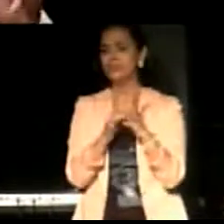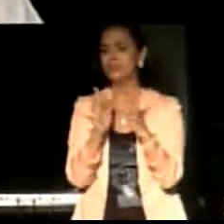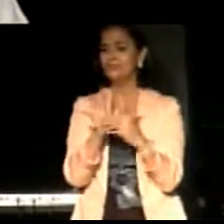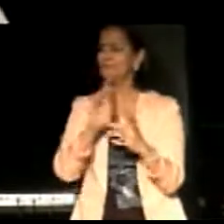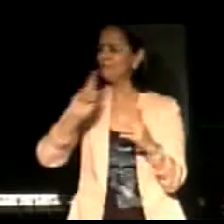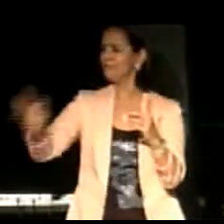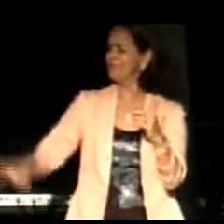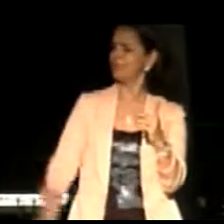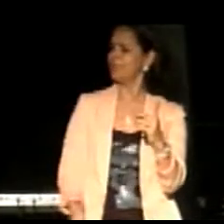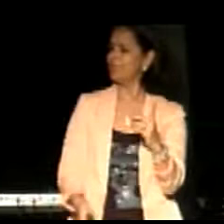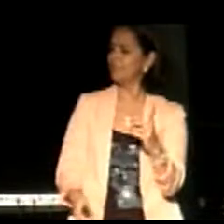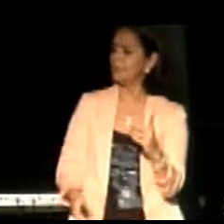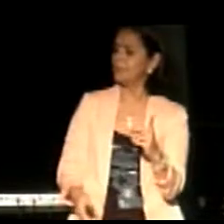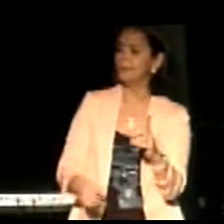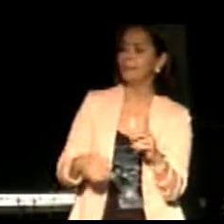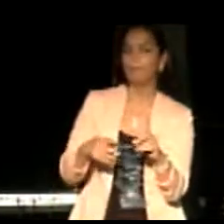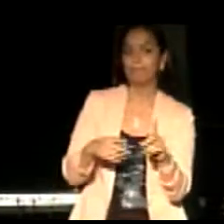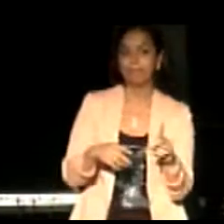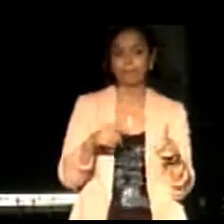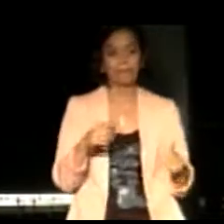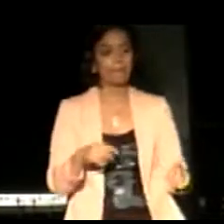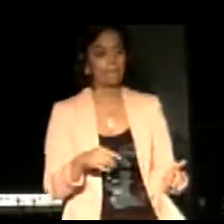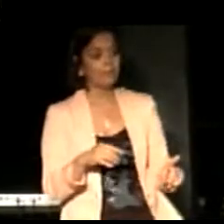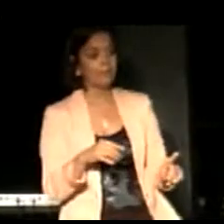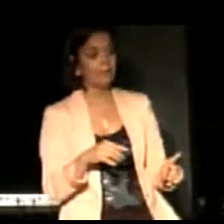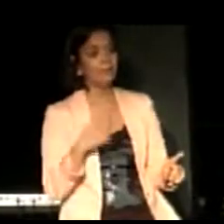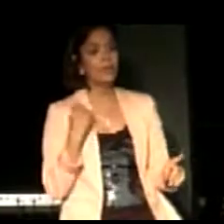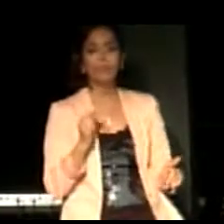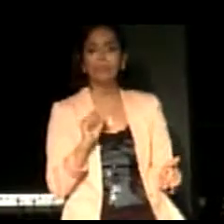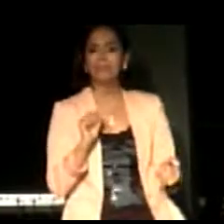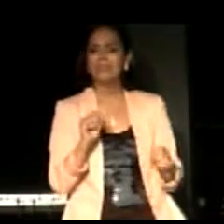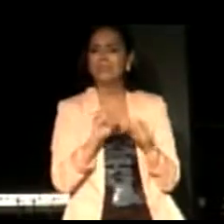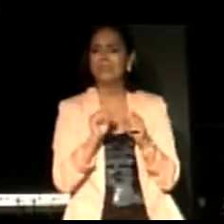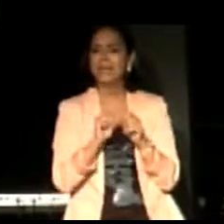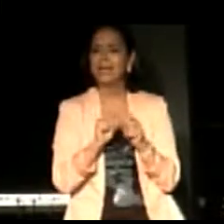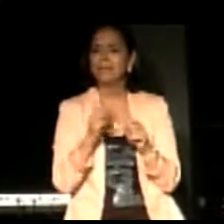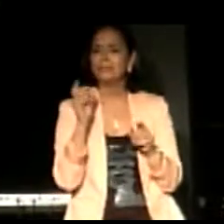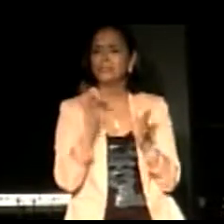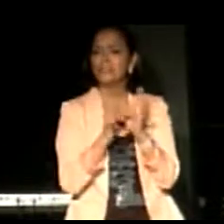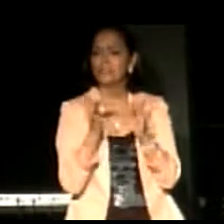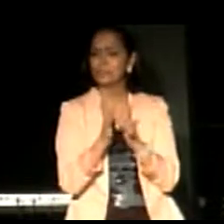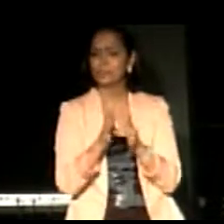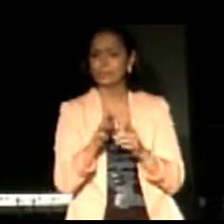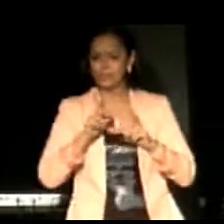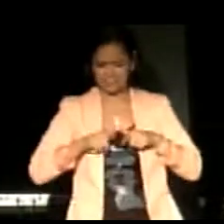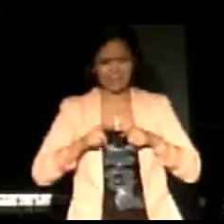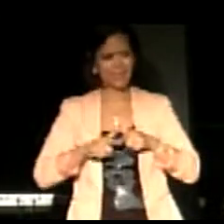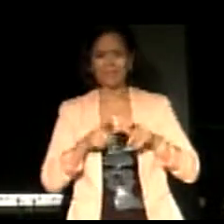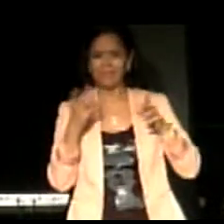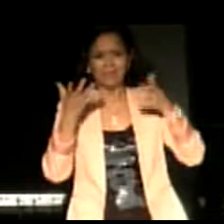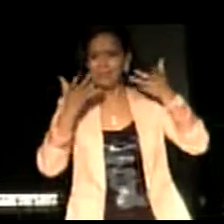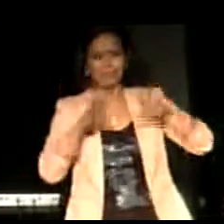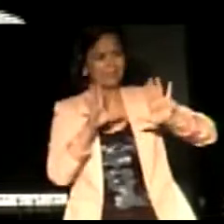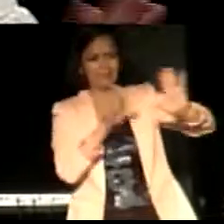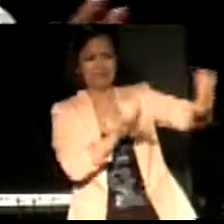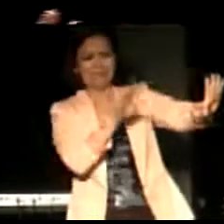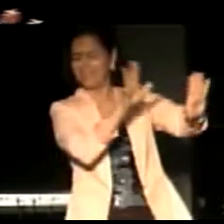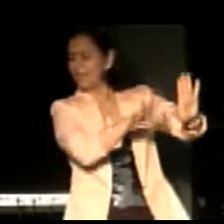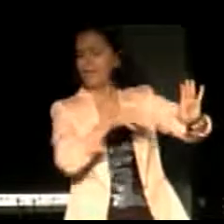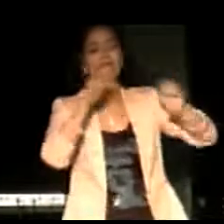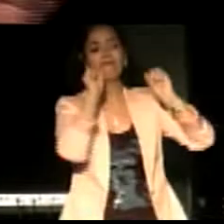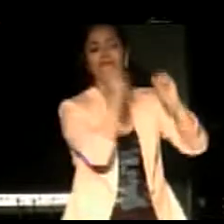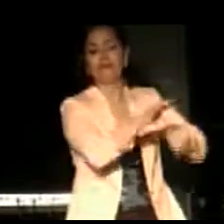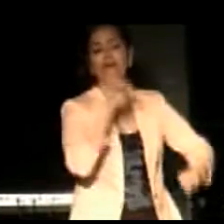nós vamos ouvir falar durante esta semana. O que eles fizeram com Jesus? Não queremos o Messias assim.